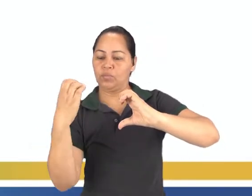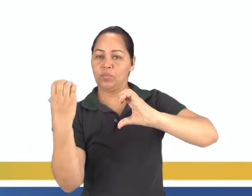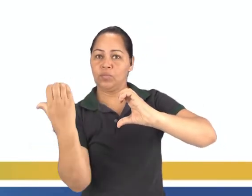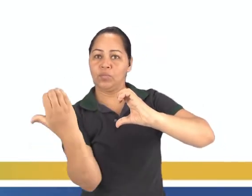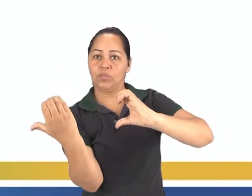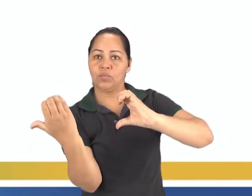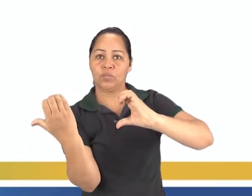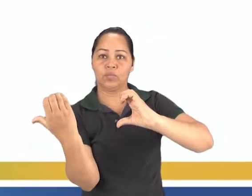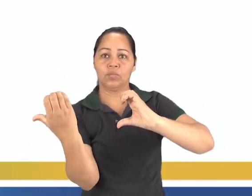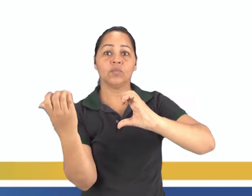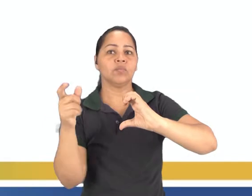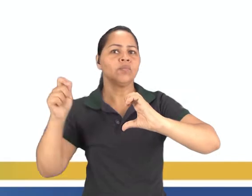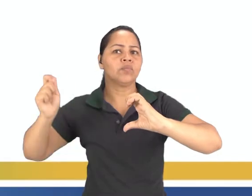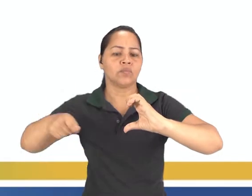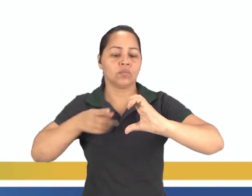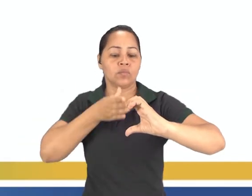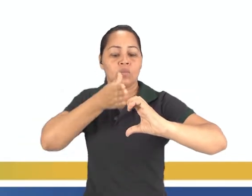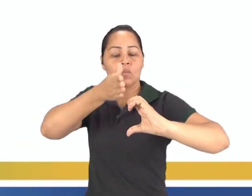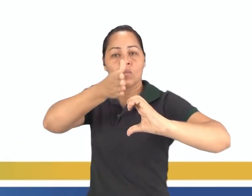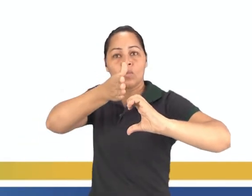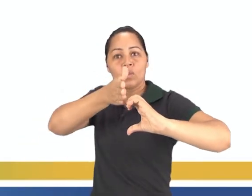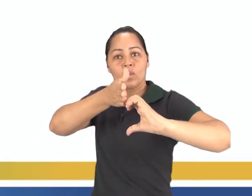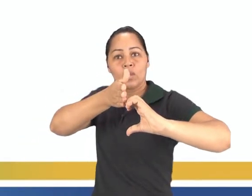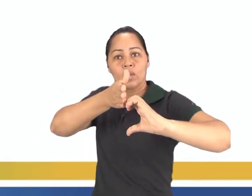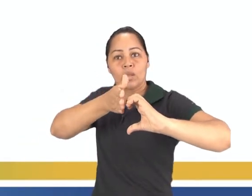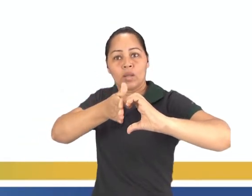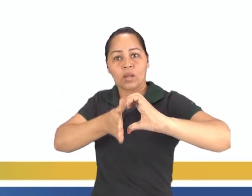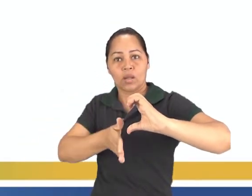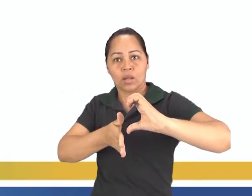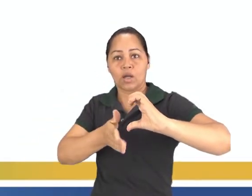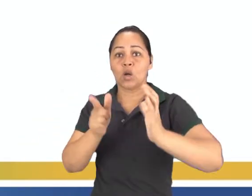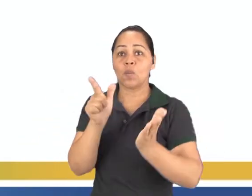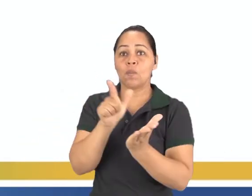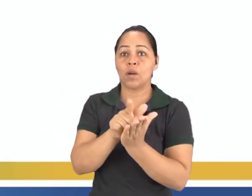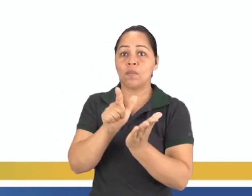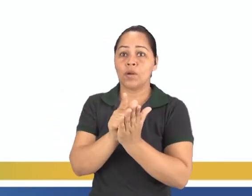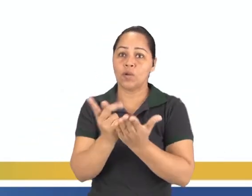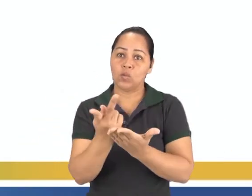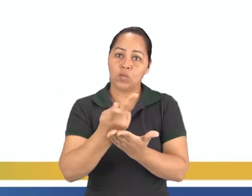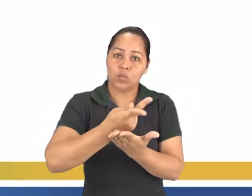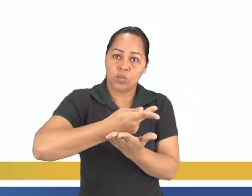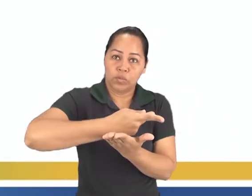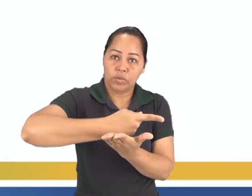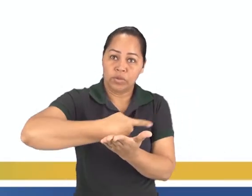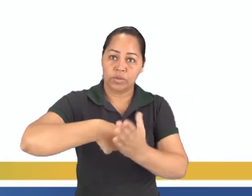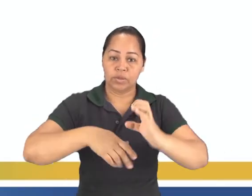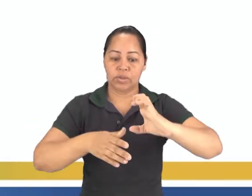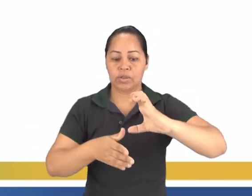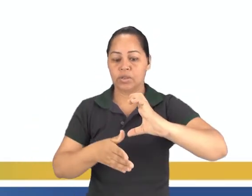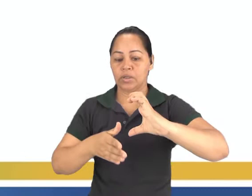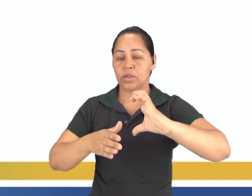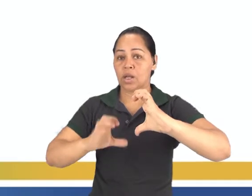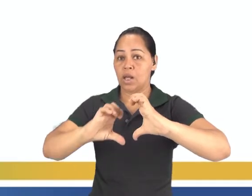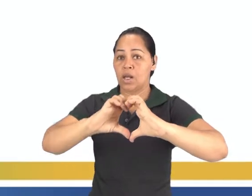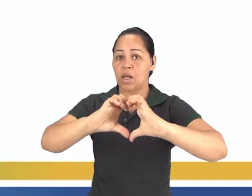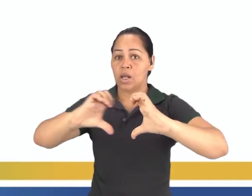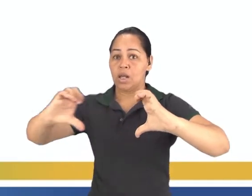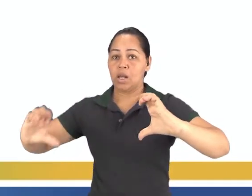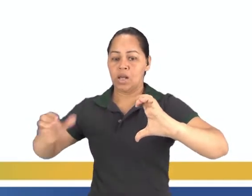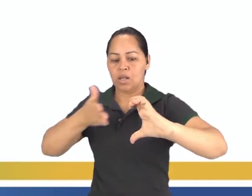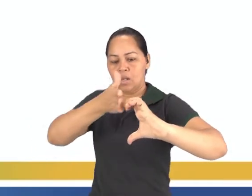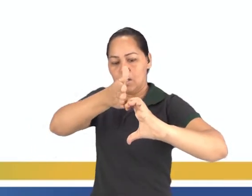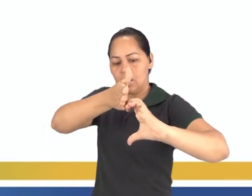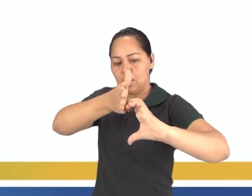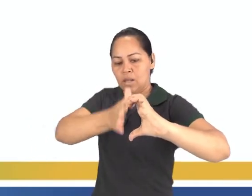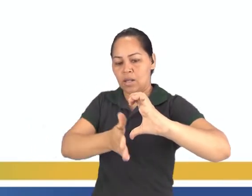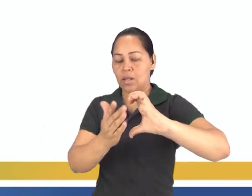papel e conseguirmos dobrar esse papel exatamente em cima do eixo, a figura do lado esquerdo